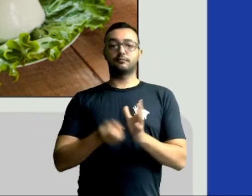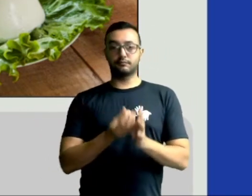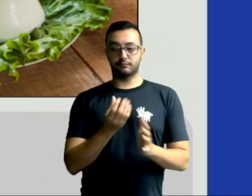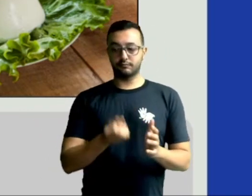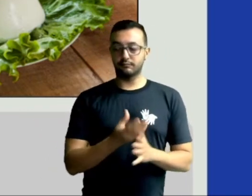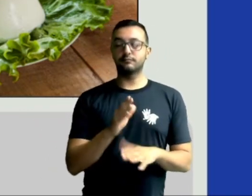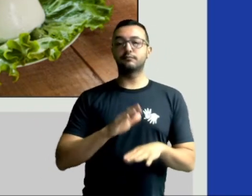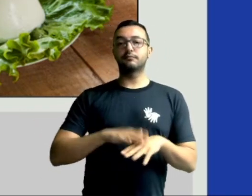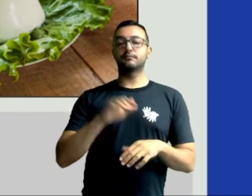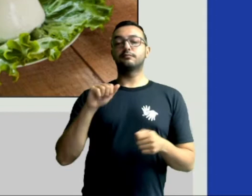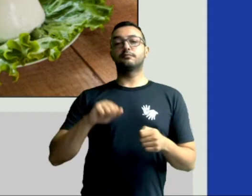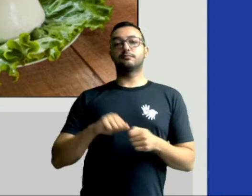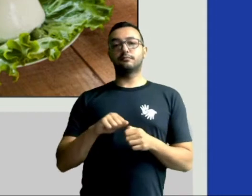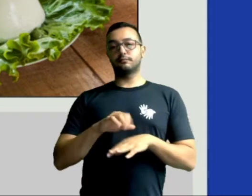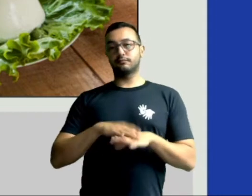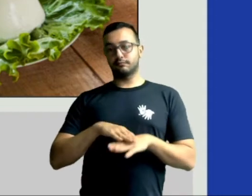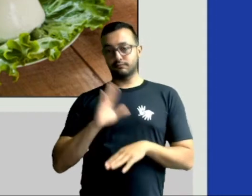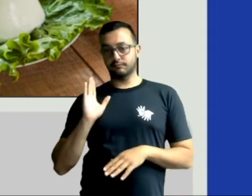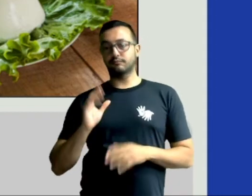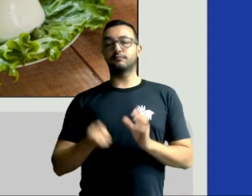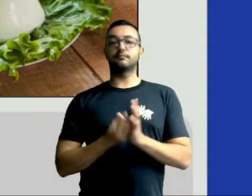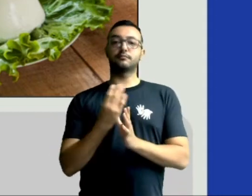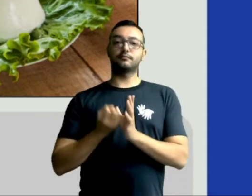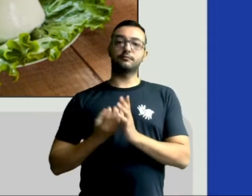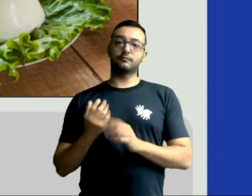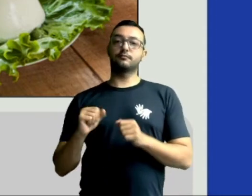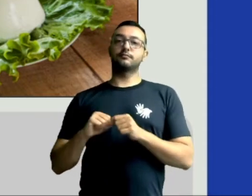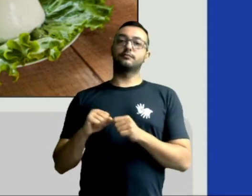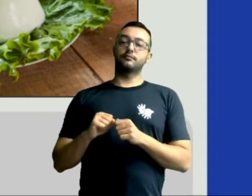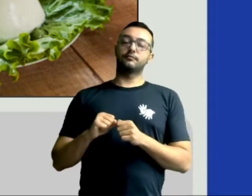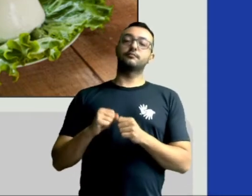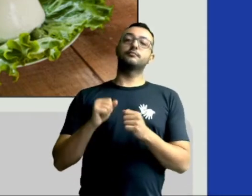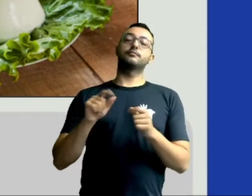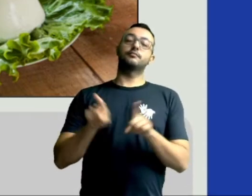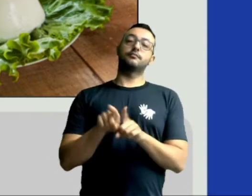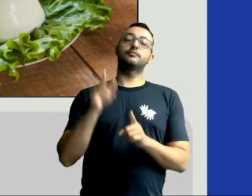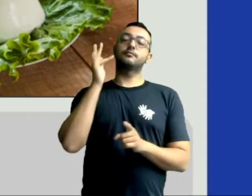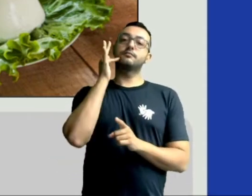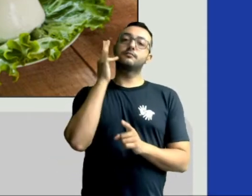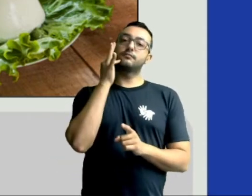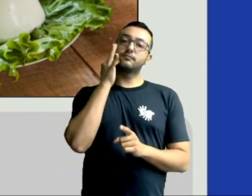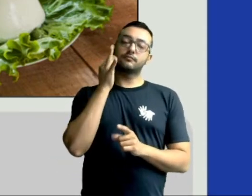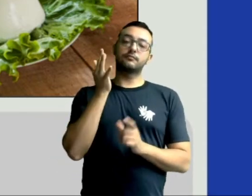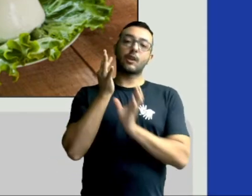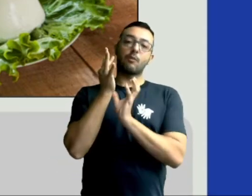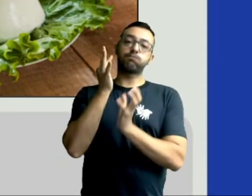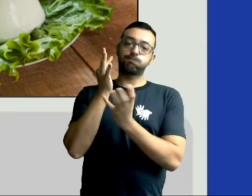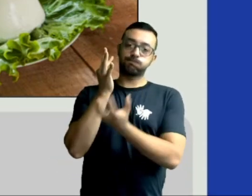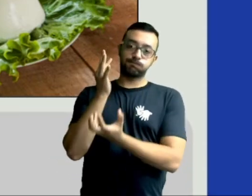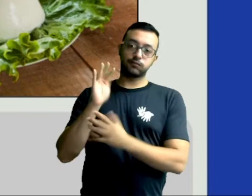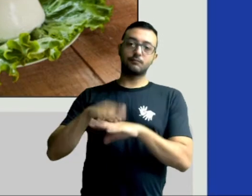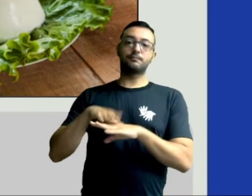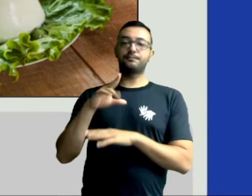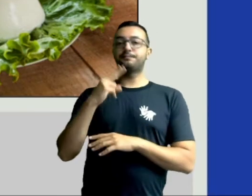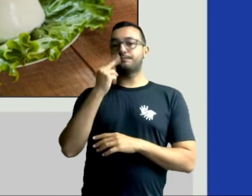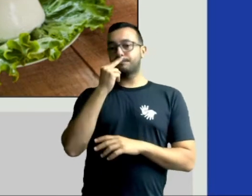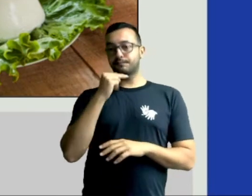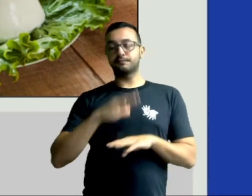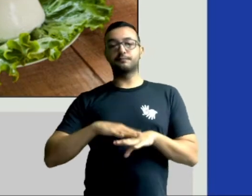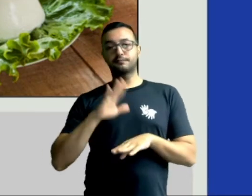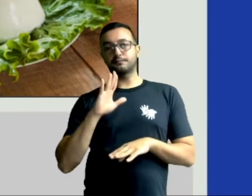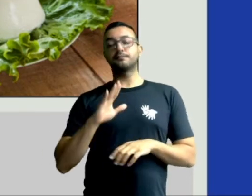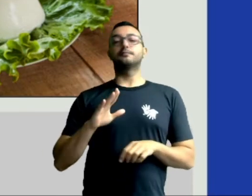ela seja mais produtiva, fazer com que essa planta ela produza um fruto, produza um alimento com um maior valor nutritivo